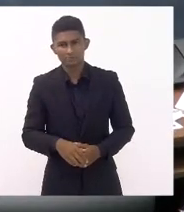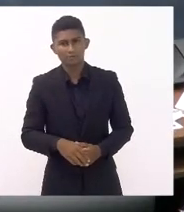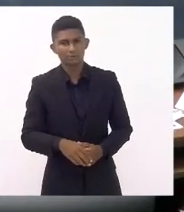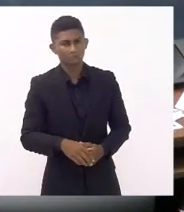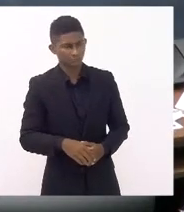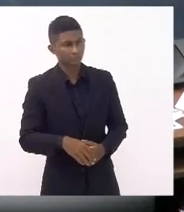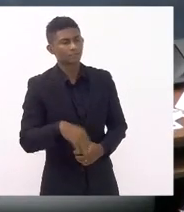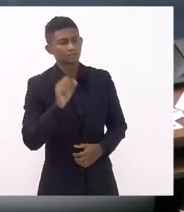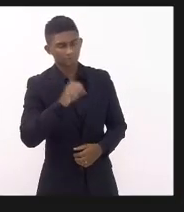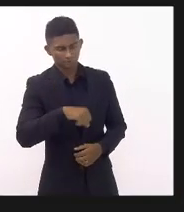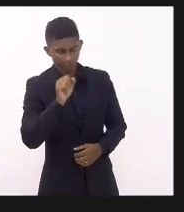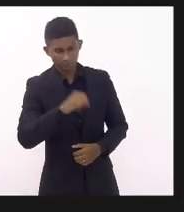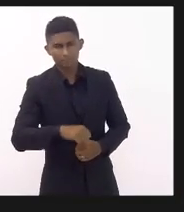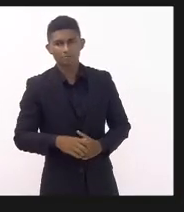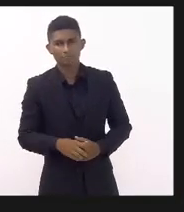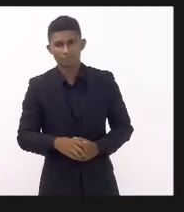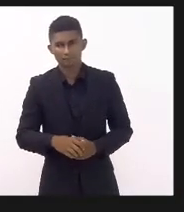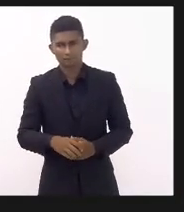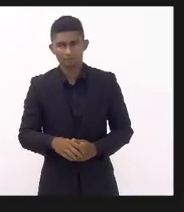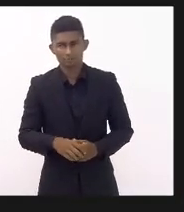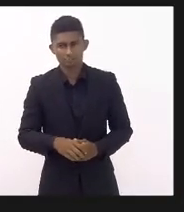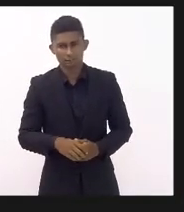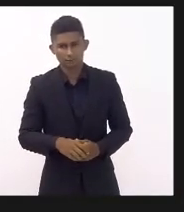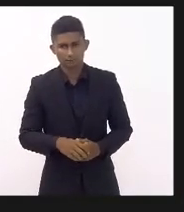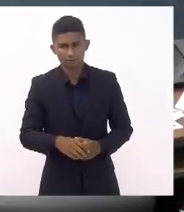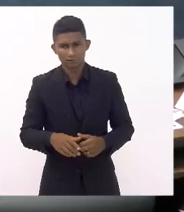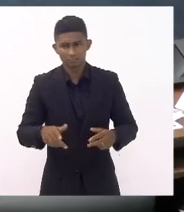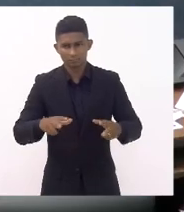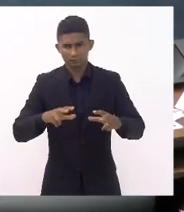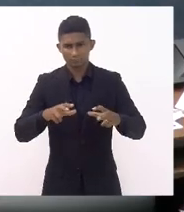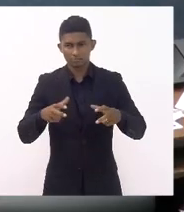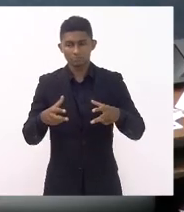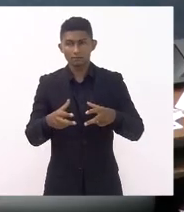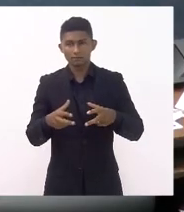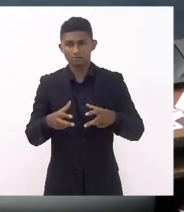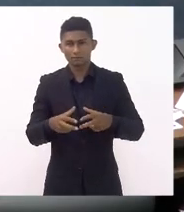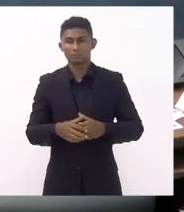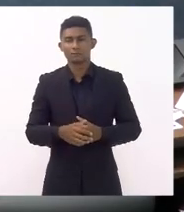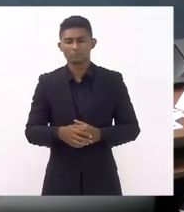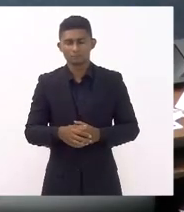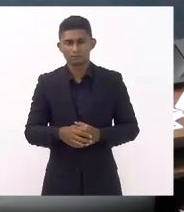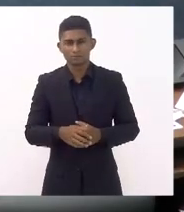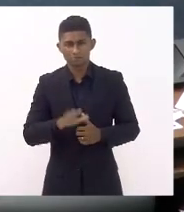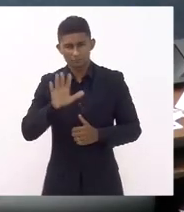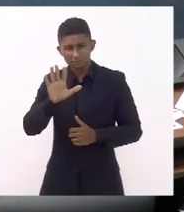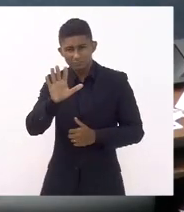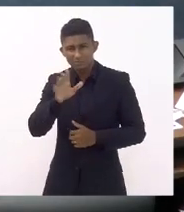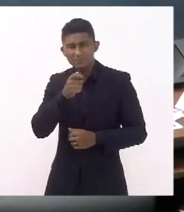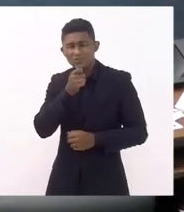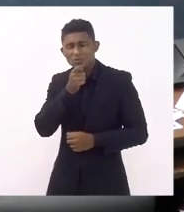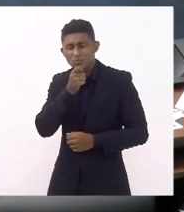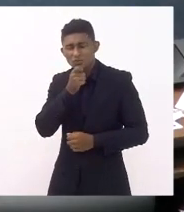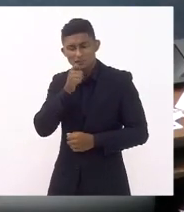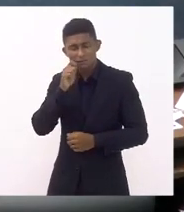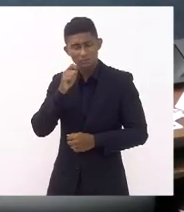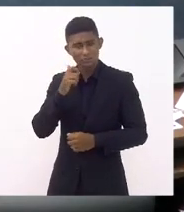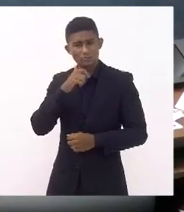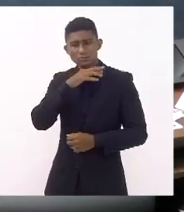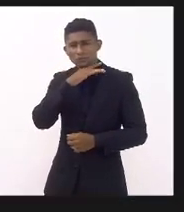Deputado Wellington José. Deputado Daniel Librelon. Há um instante. Está sem som, Wellington.